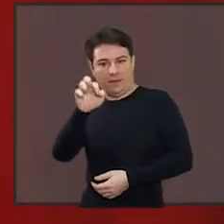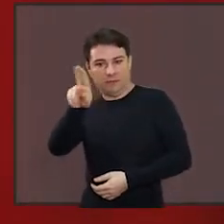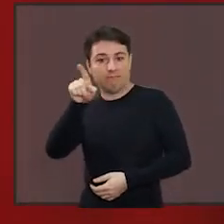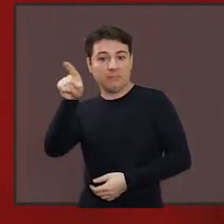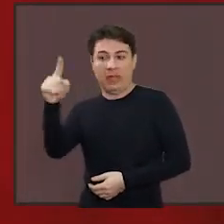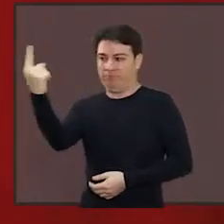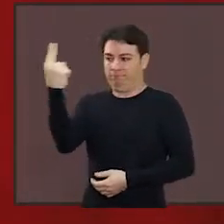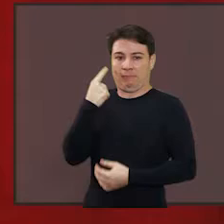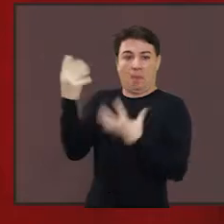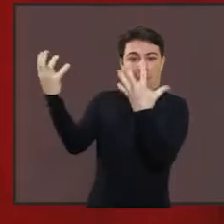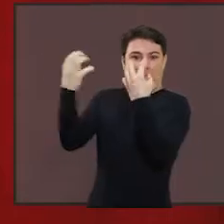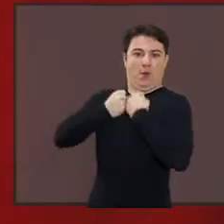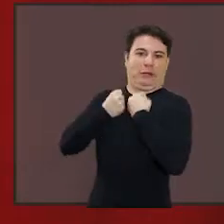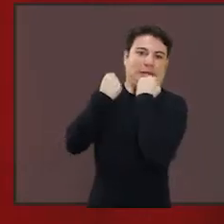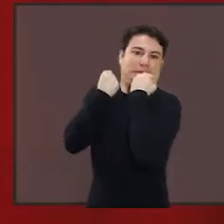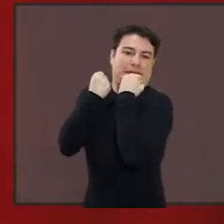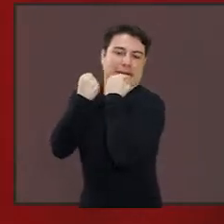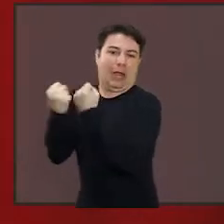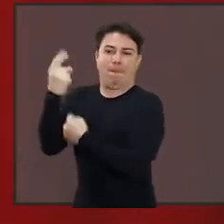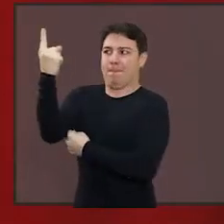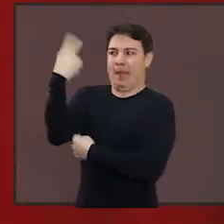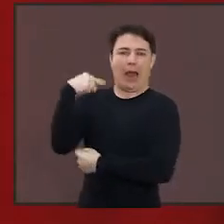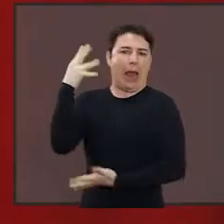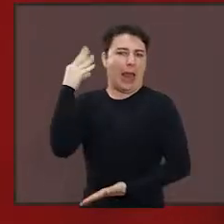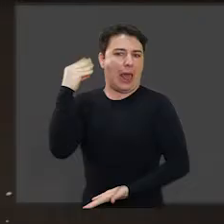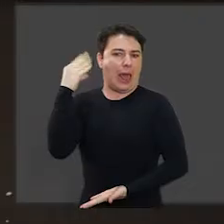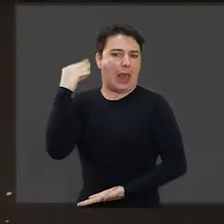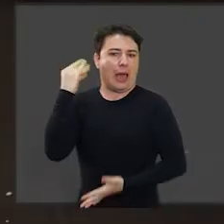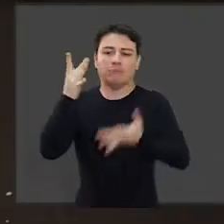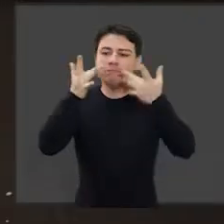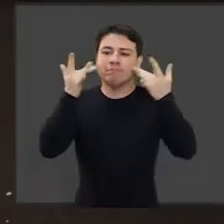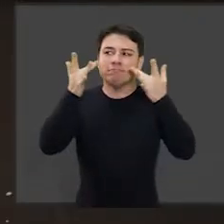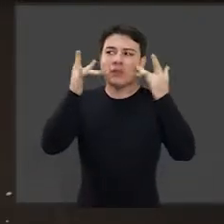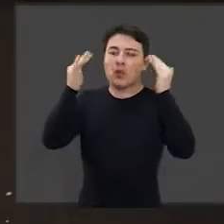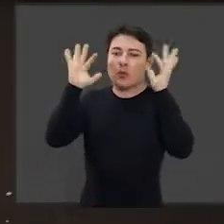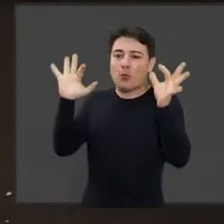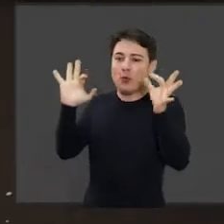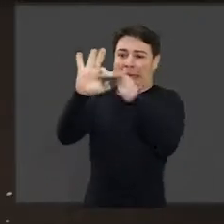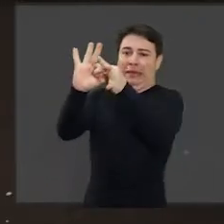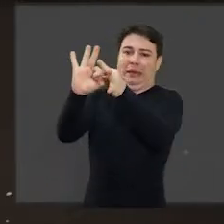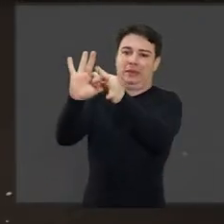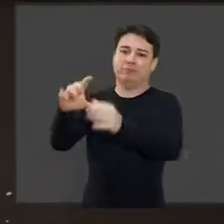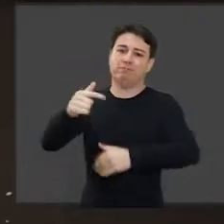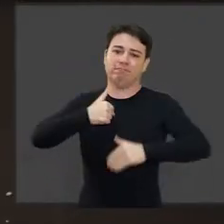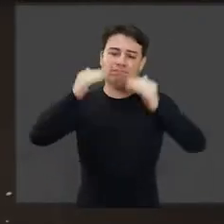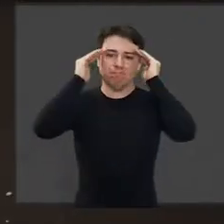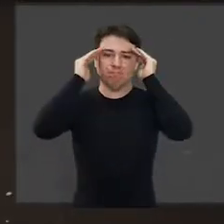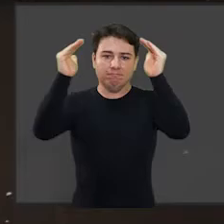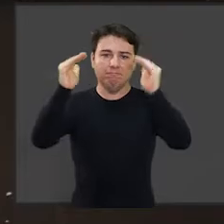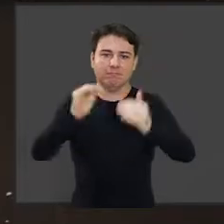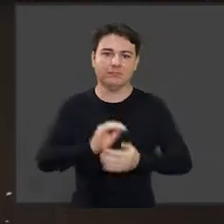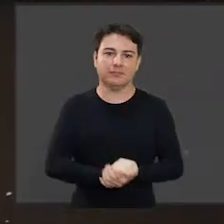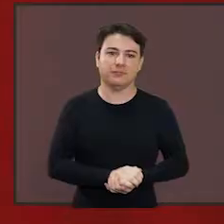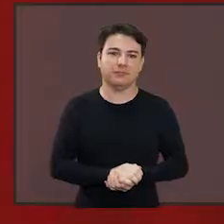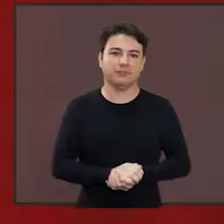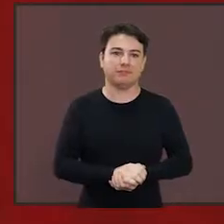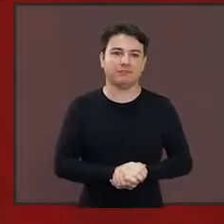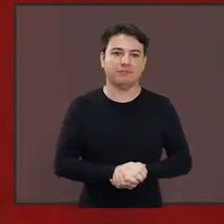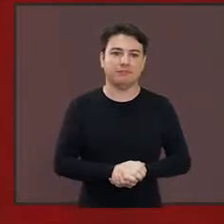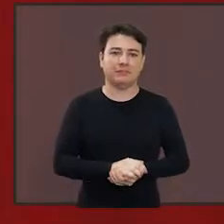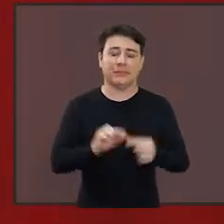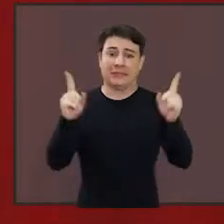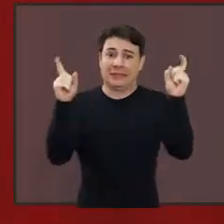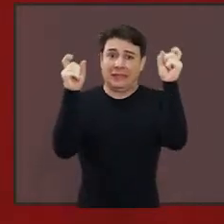Viver, e ele me arrastou praticamente forçado e me convenceu a fazer, eu fui fazer.